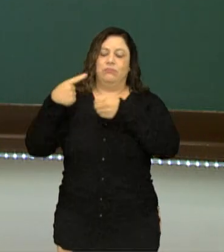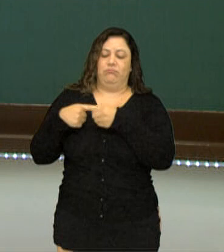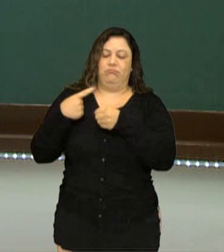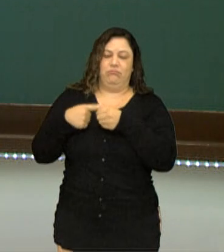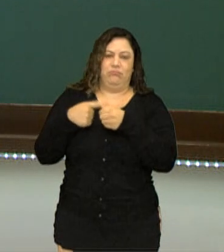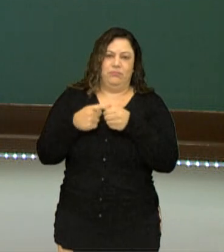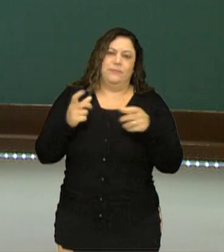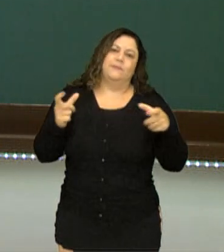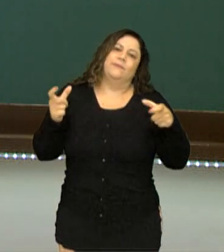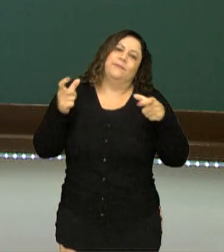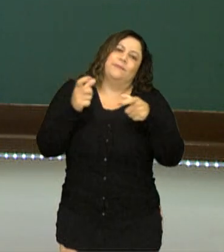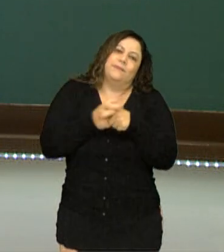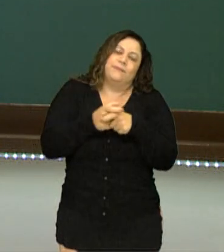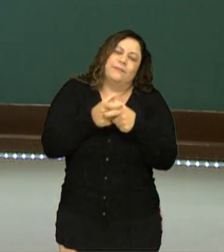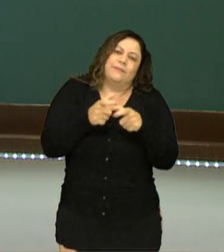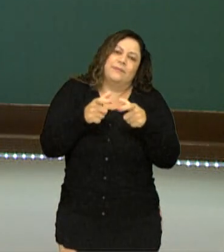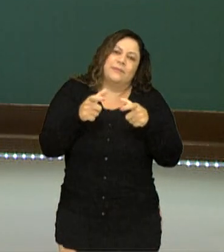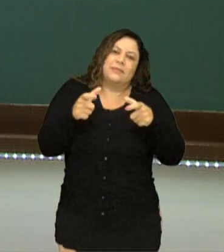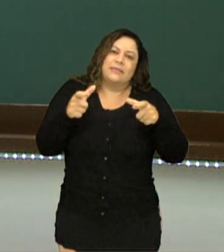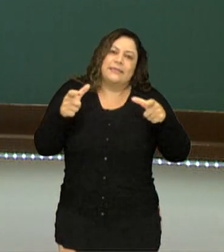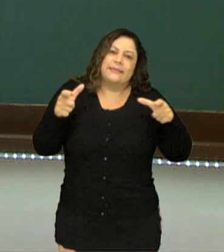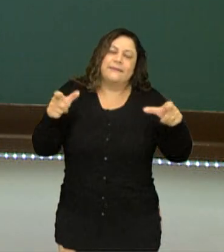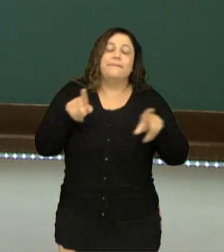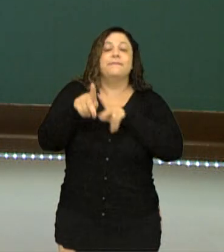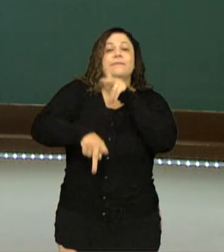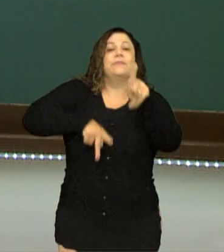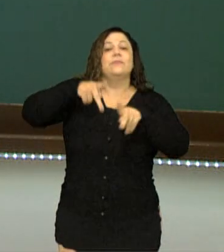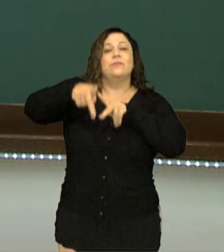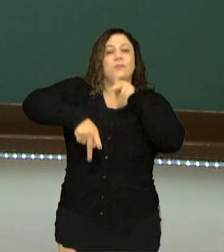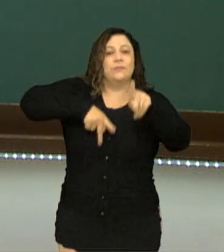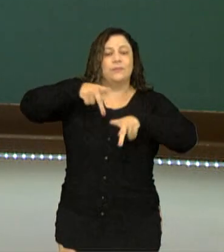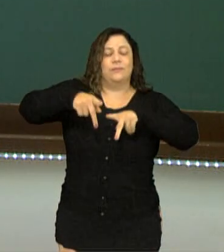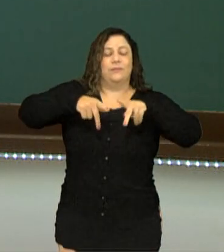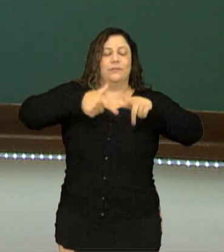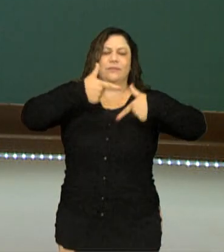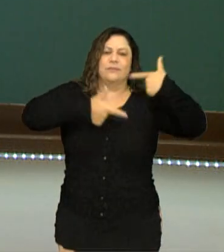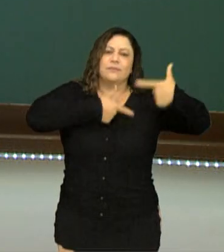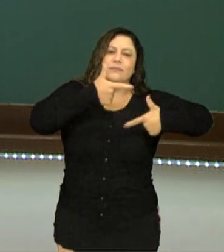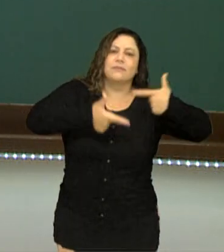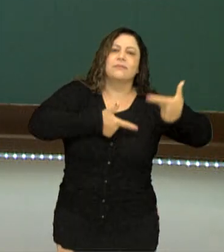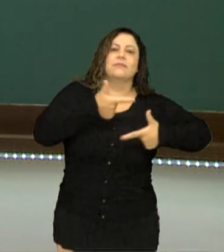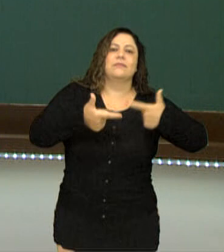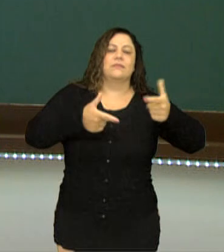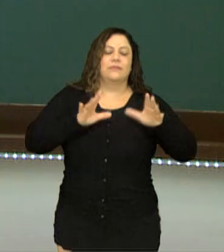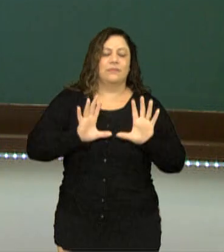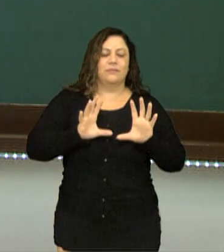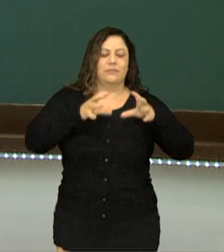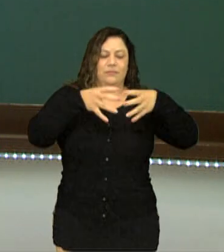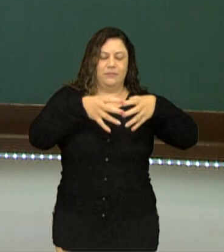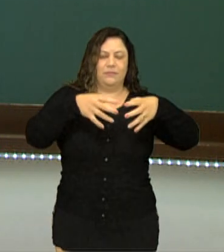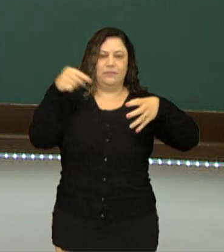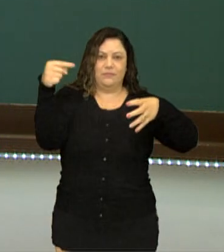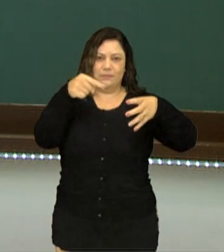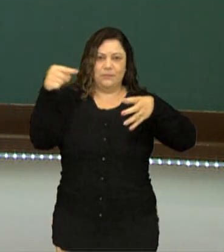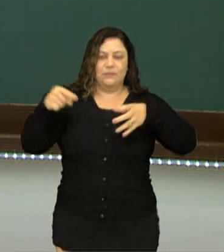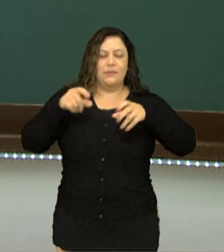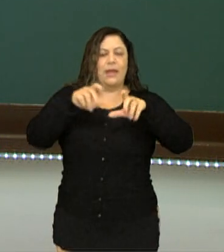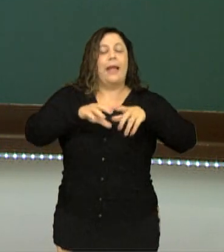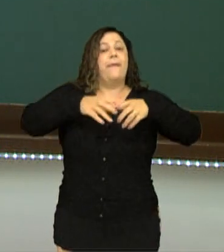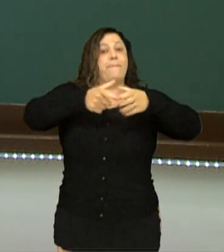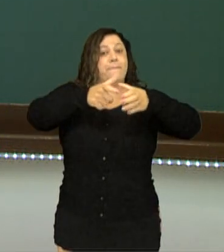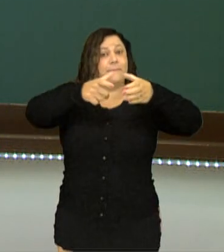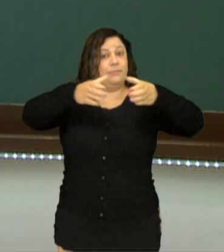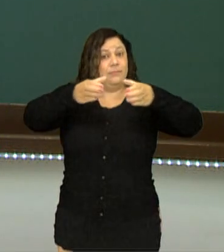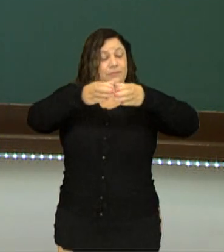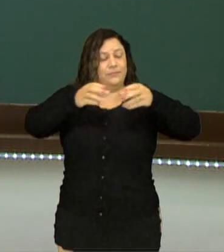menor vai ter um aumento de população, um aumento de atividades, uma concentração de tudo isso e vai